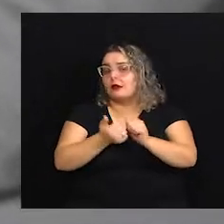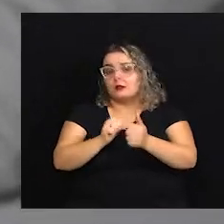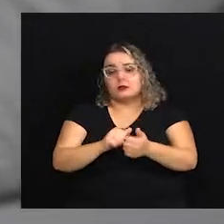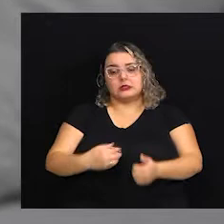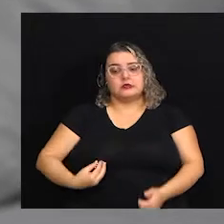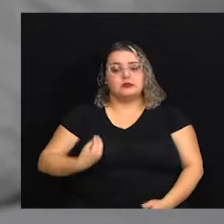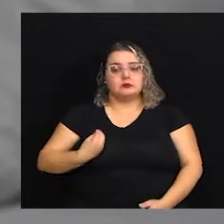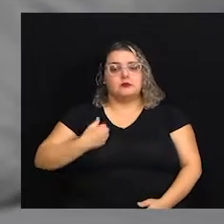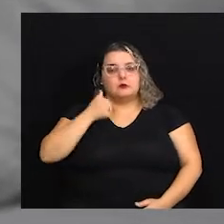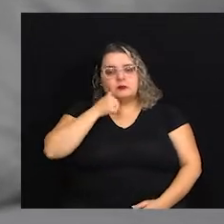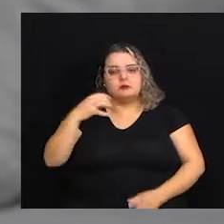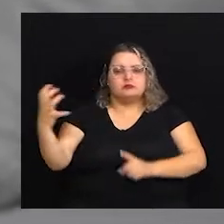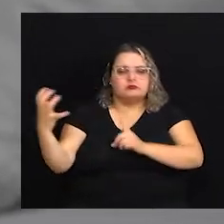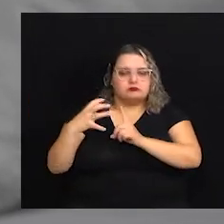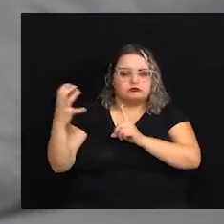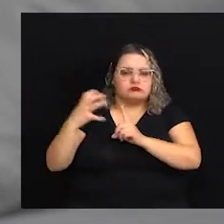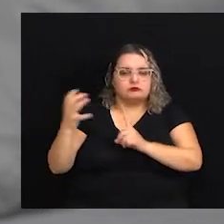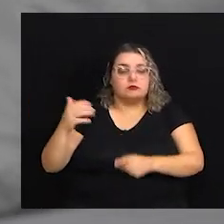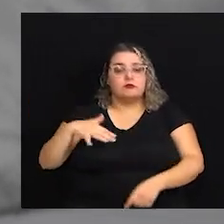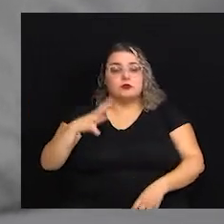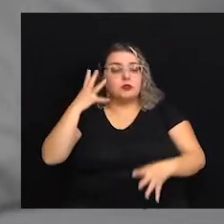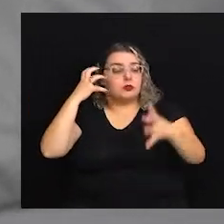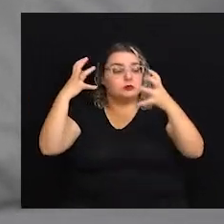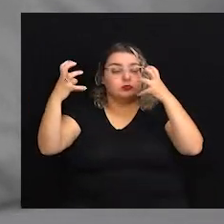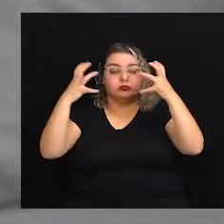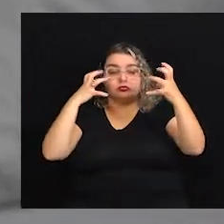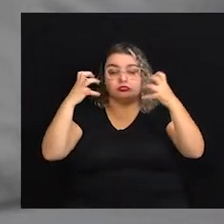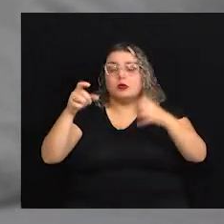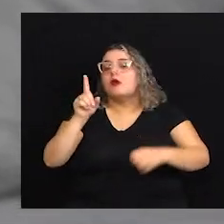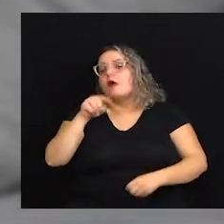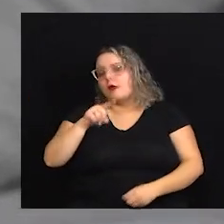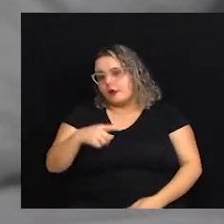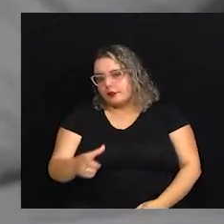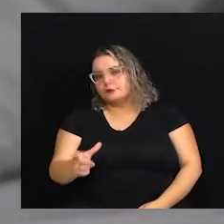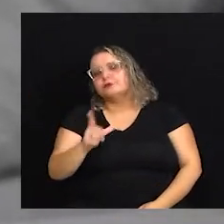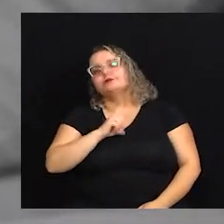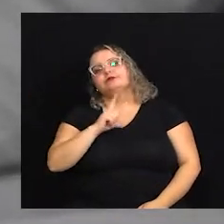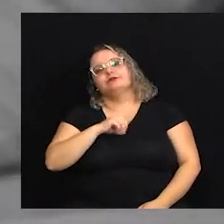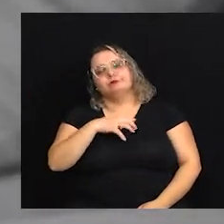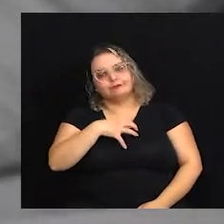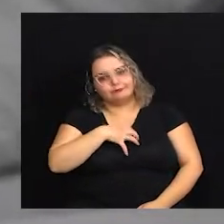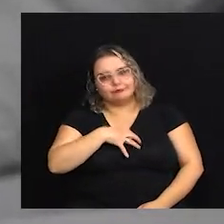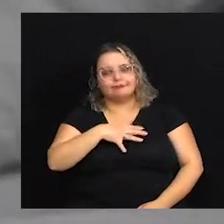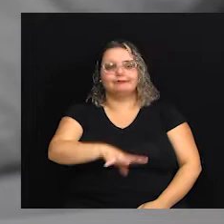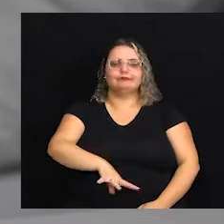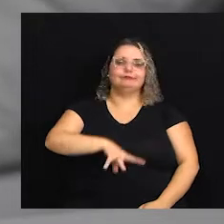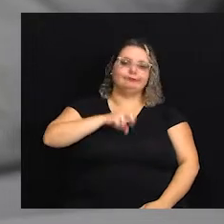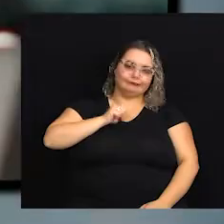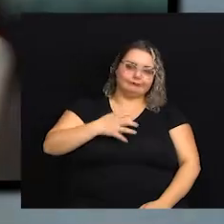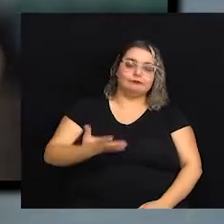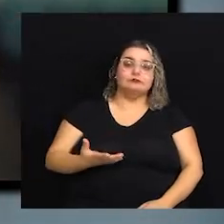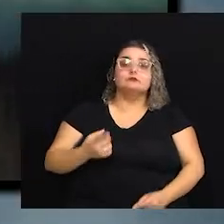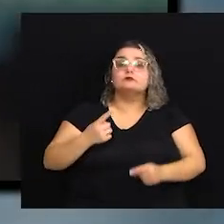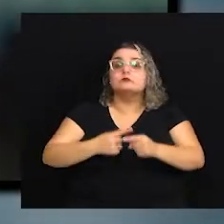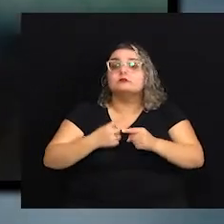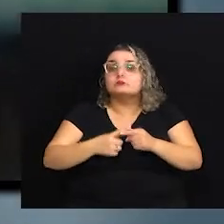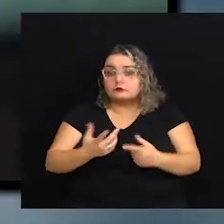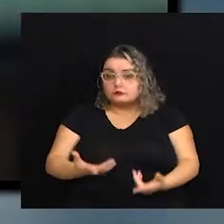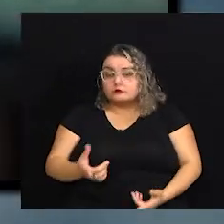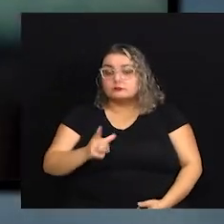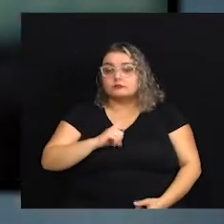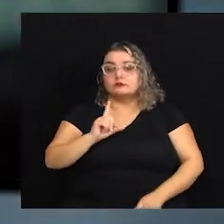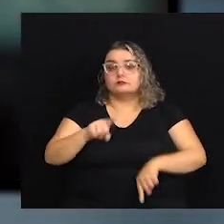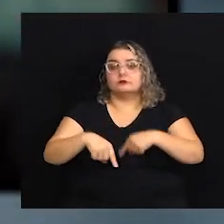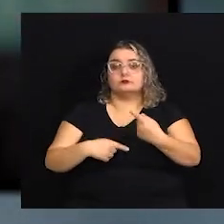tem mais pressão, que passa por mais estresse, são essas que vão ter mais sintomas da menopausa. Porque nós temos uma